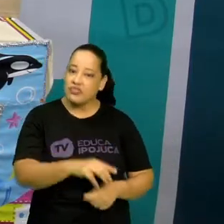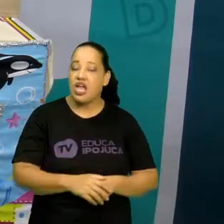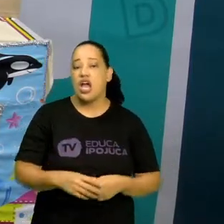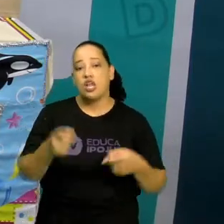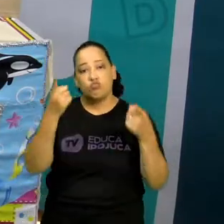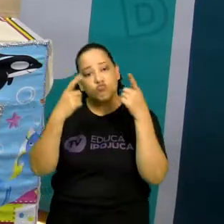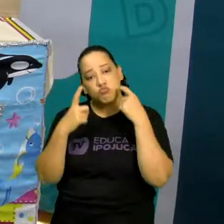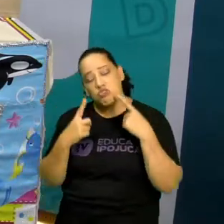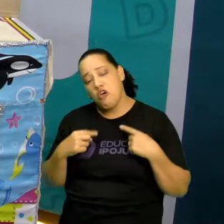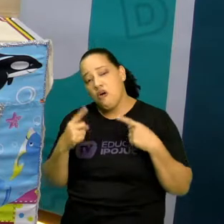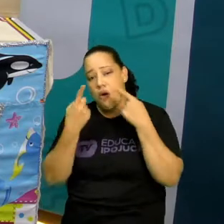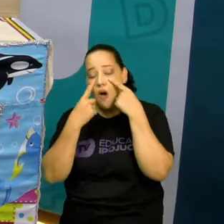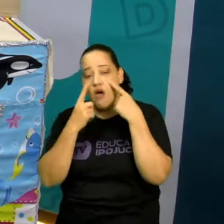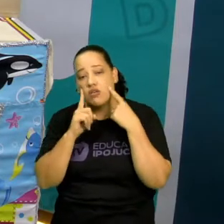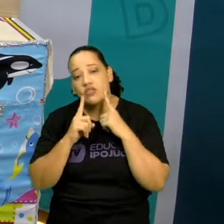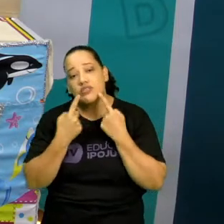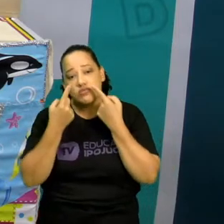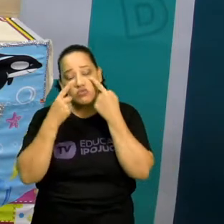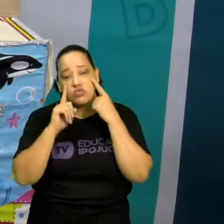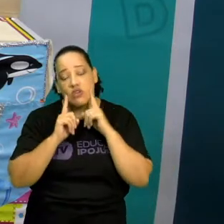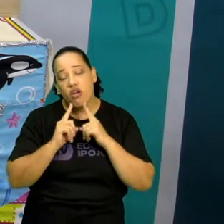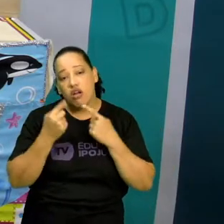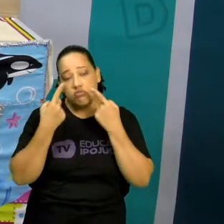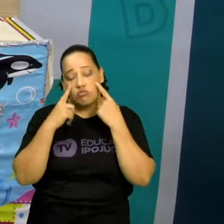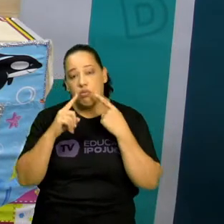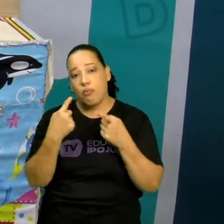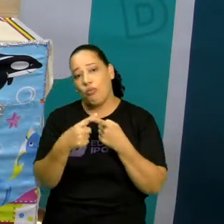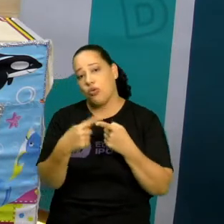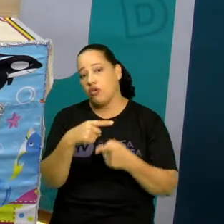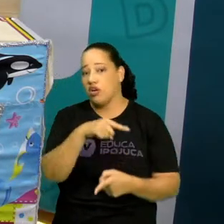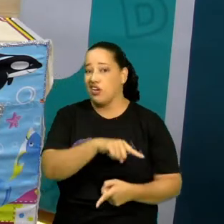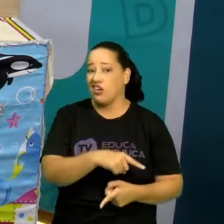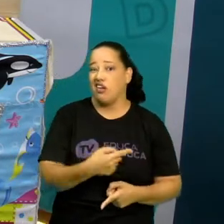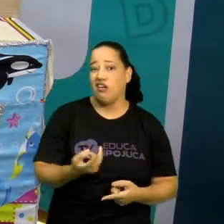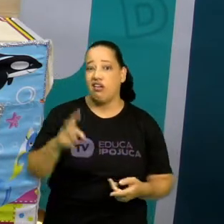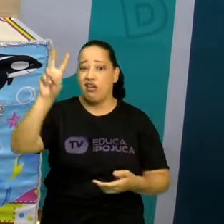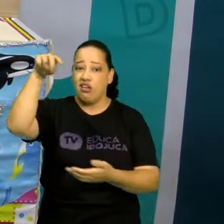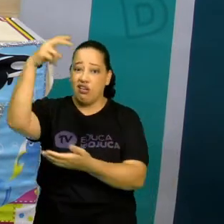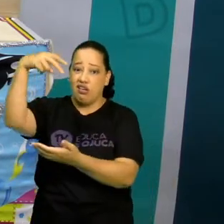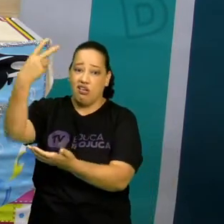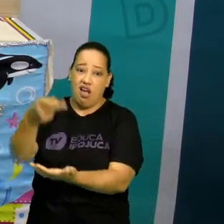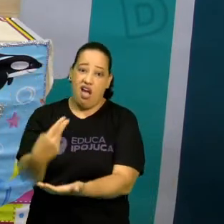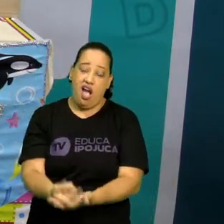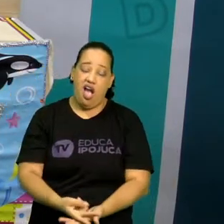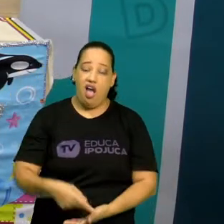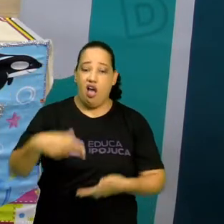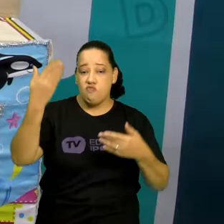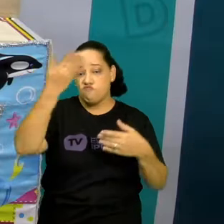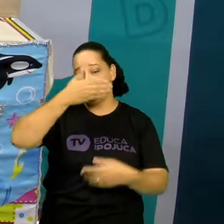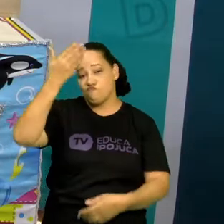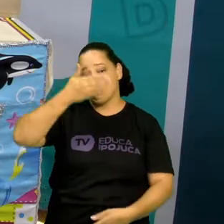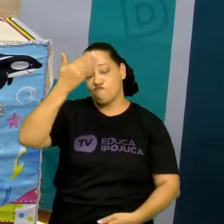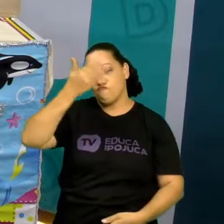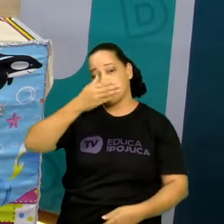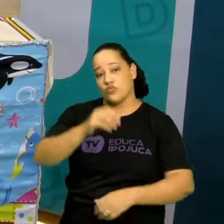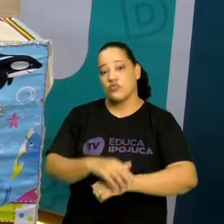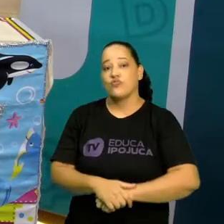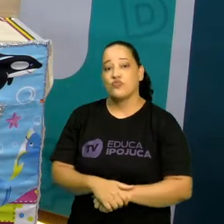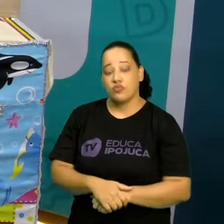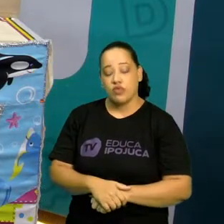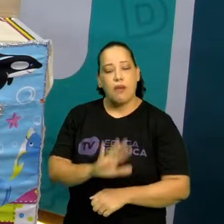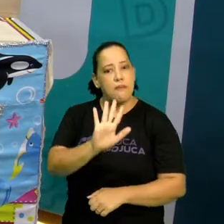tristeza porque o príncipe tinha acontecido aquilo com ele ele tinha caído não estava mais enxergando e